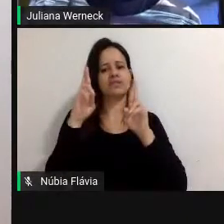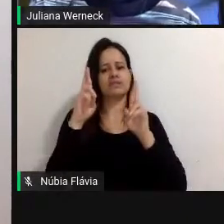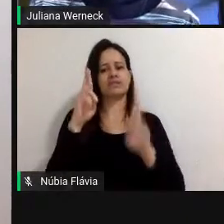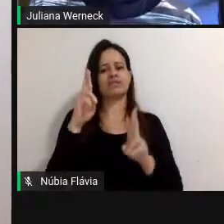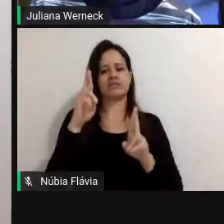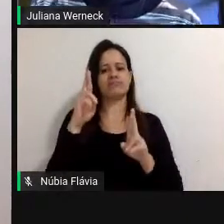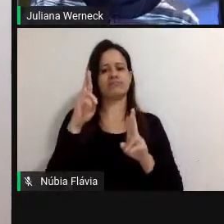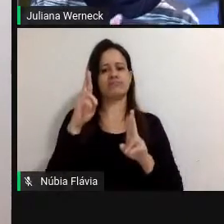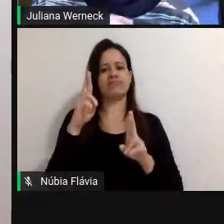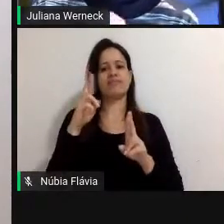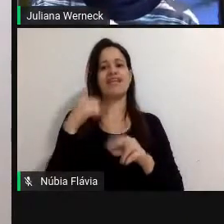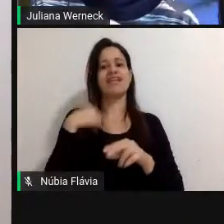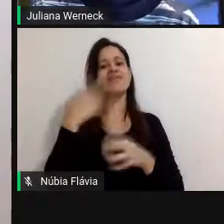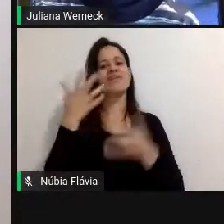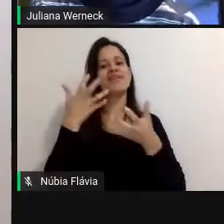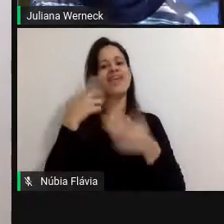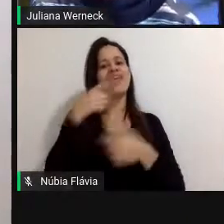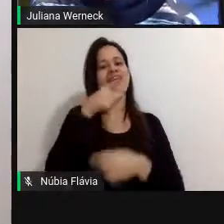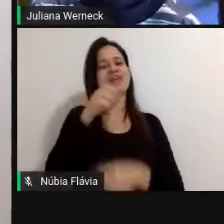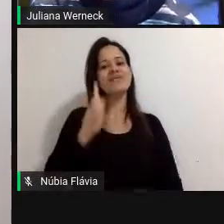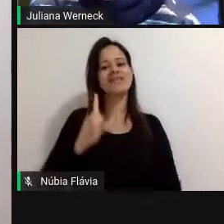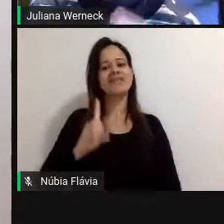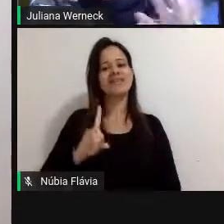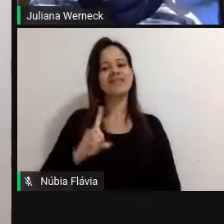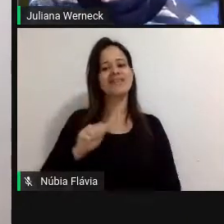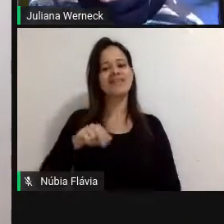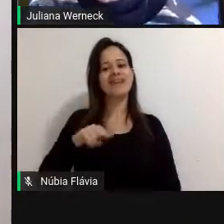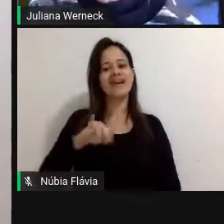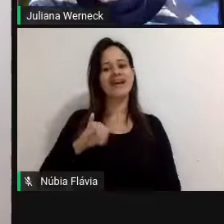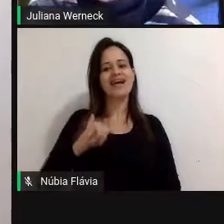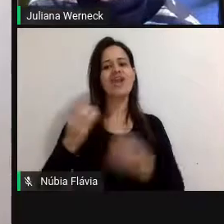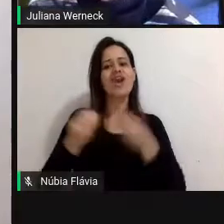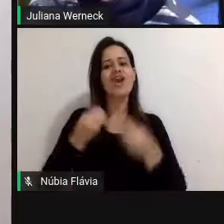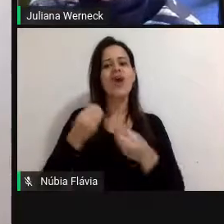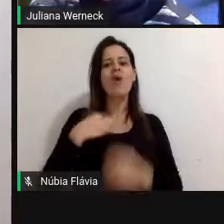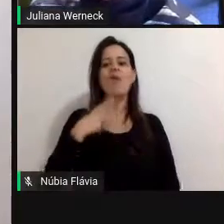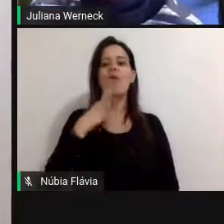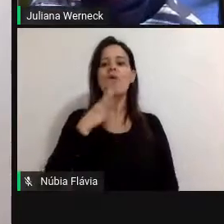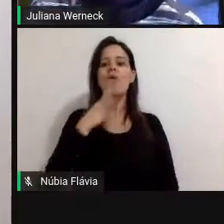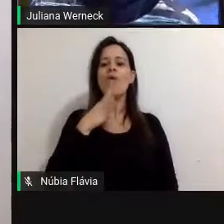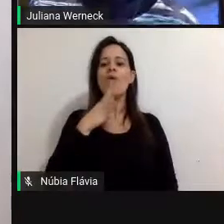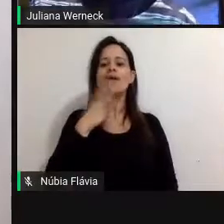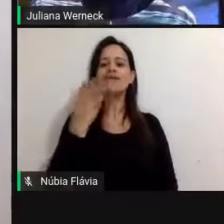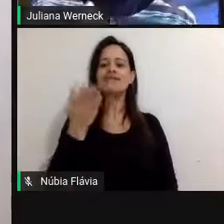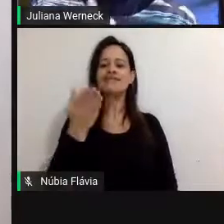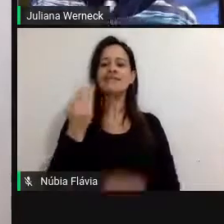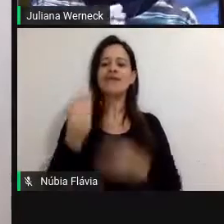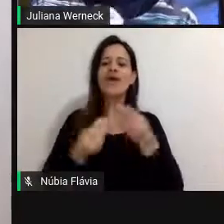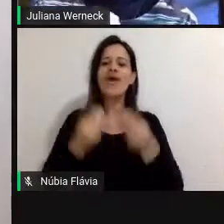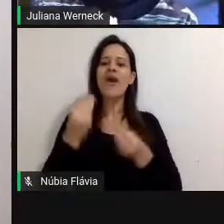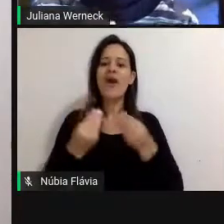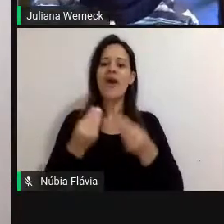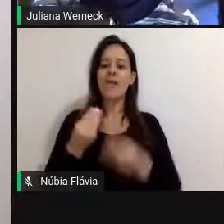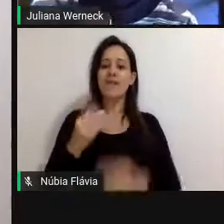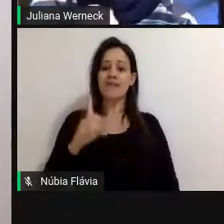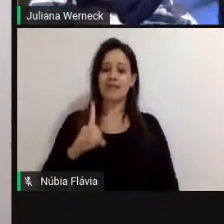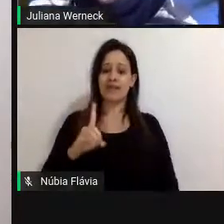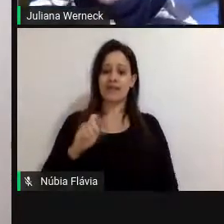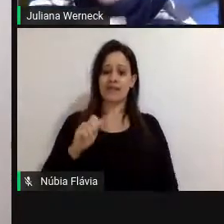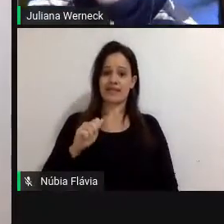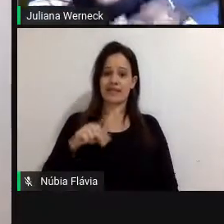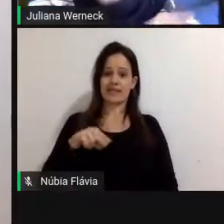isso posto, eu queria contar então um pouquinho como eu conheci a Dani, como que ela vem parar aqui hoje. A Dani, ela